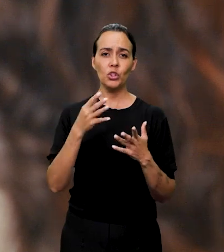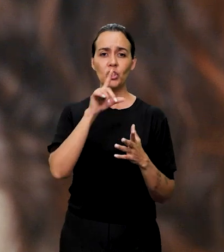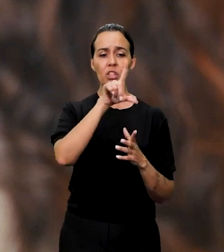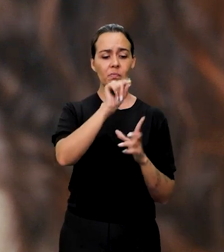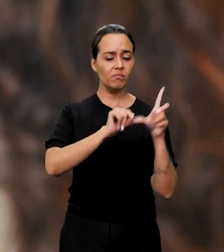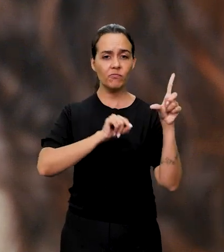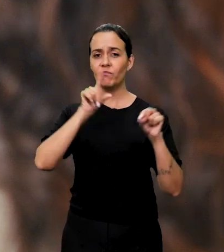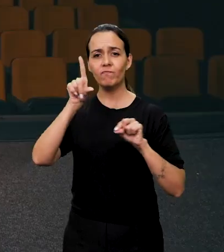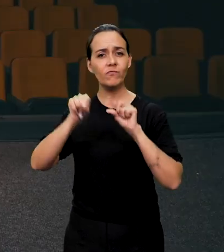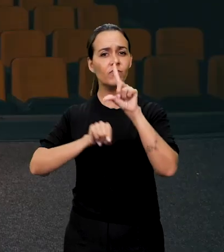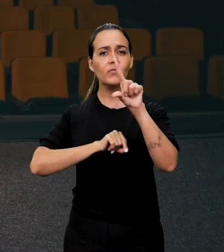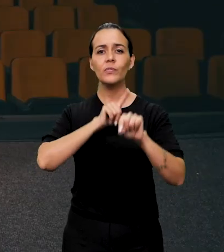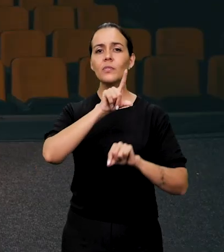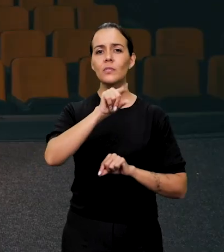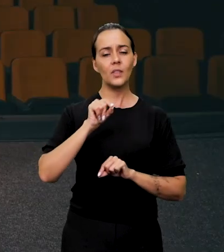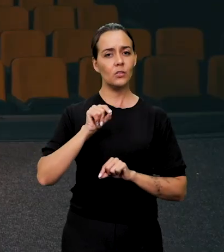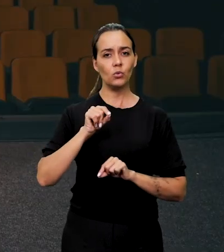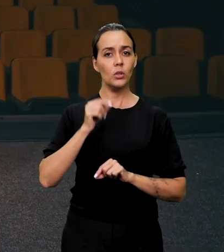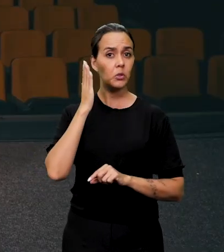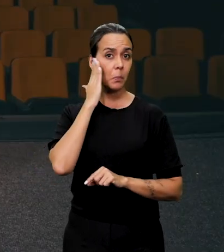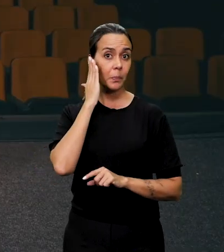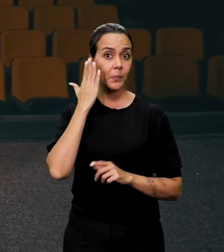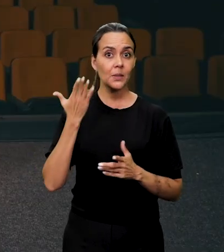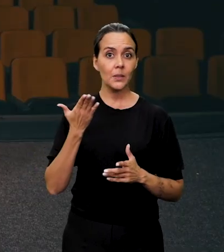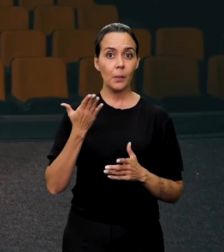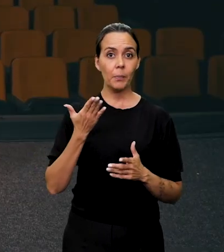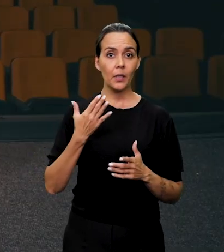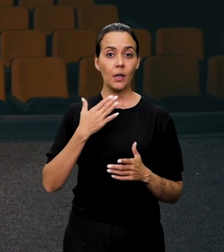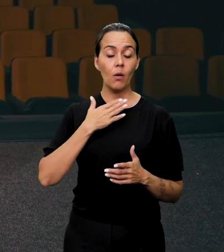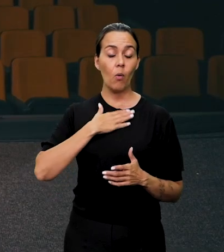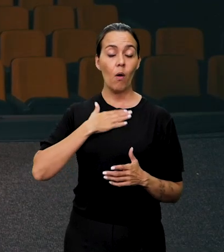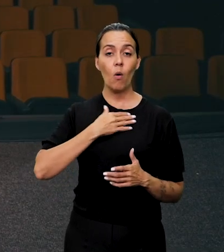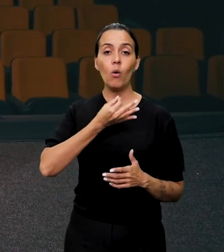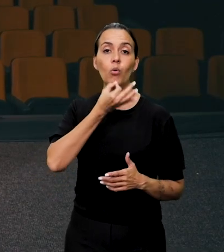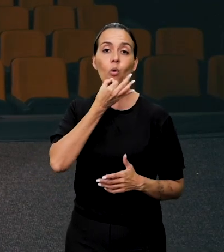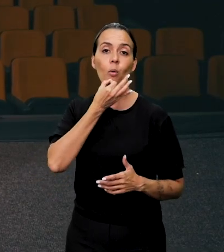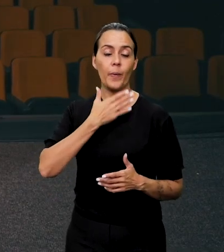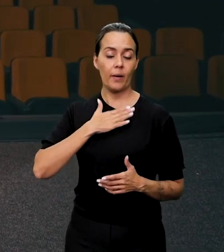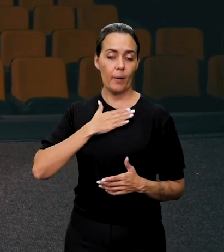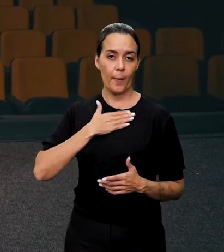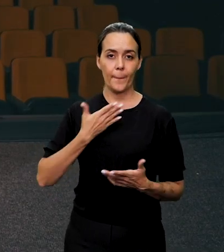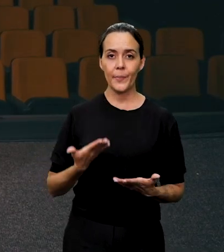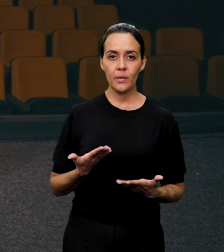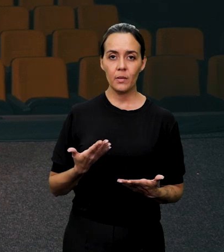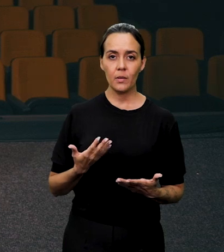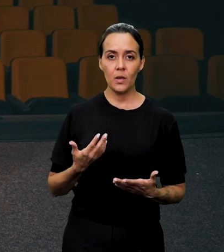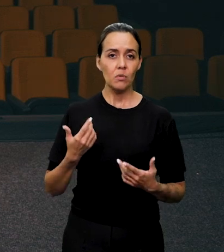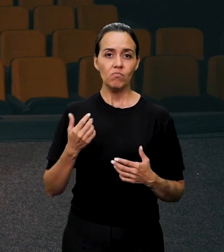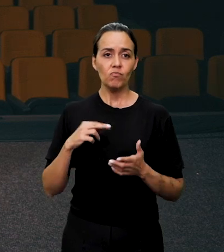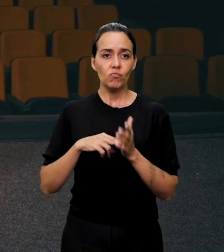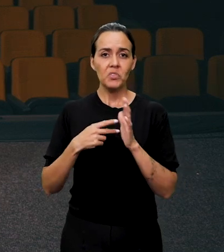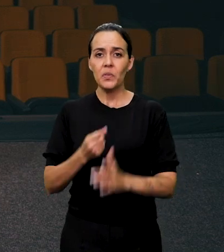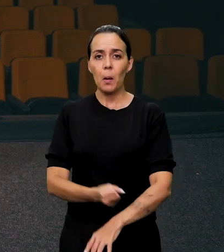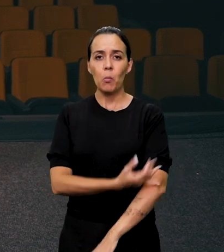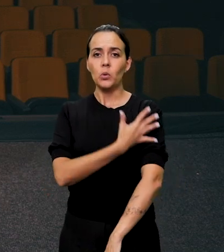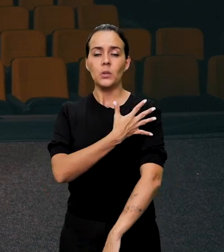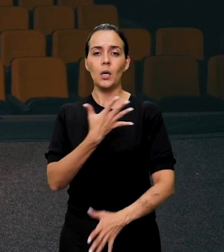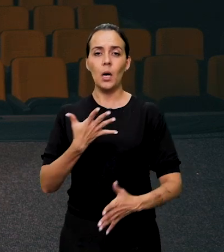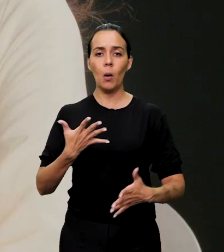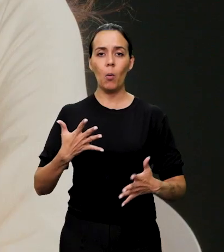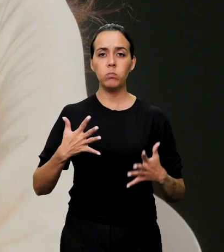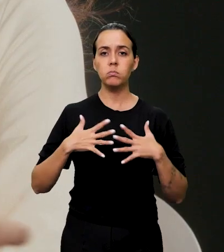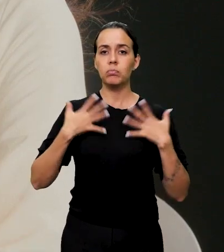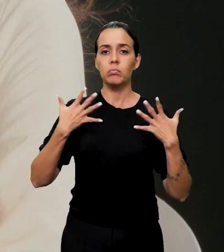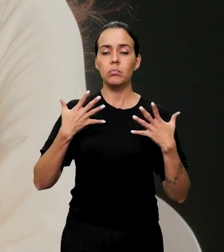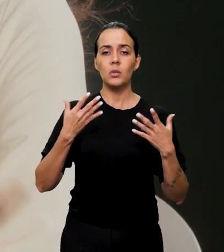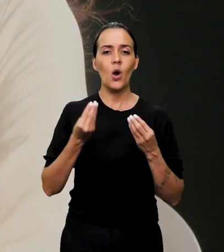pouco marcados por isso, dessa previsibilidade que não tem a ver com, né, grandes emoções e grandes sustos.